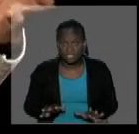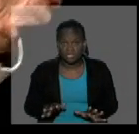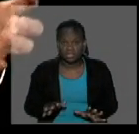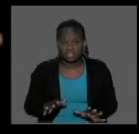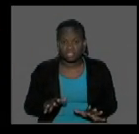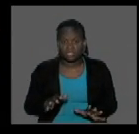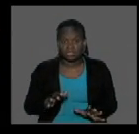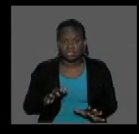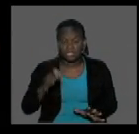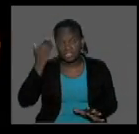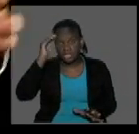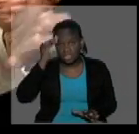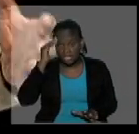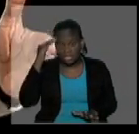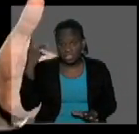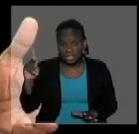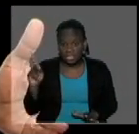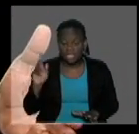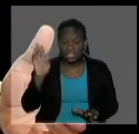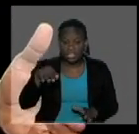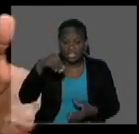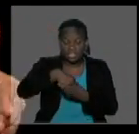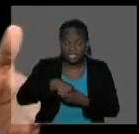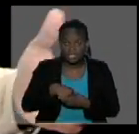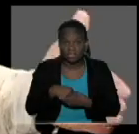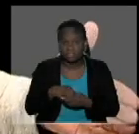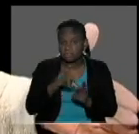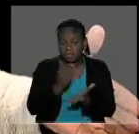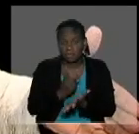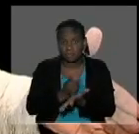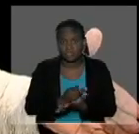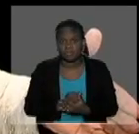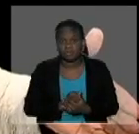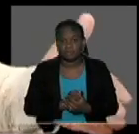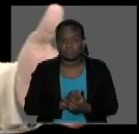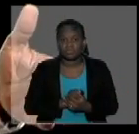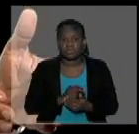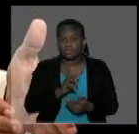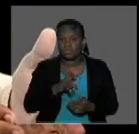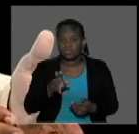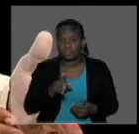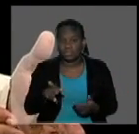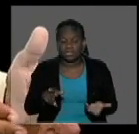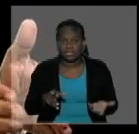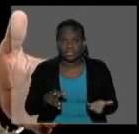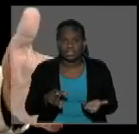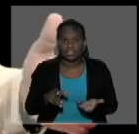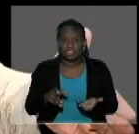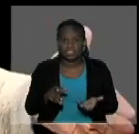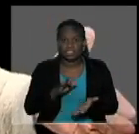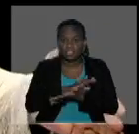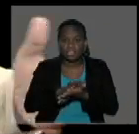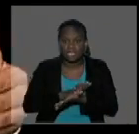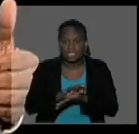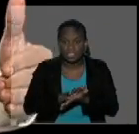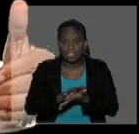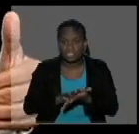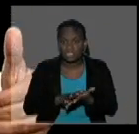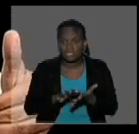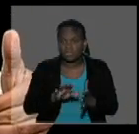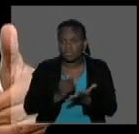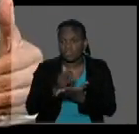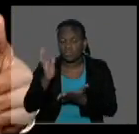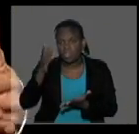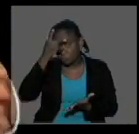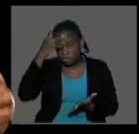a concepção, a substancialidade é a mesma. Ela não é não é nada forâneo ao